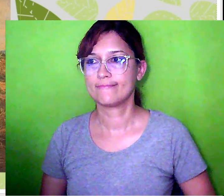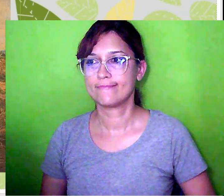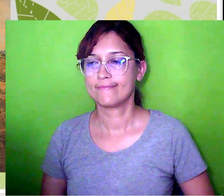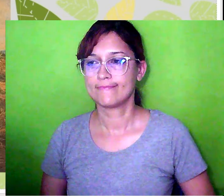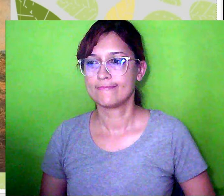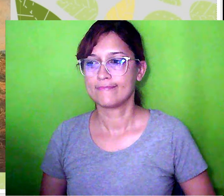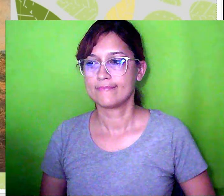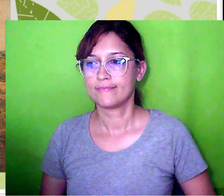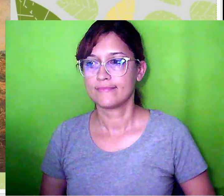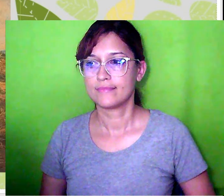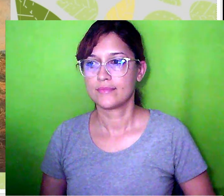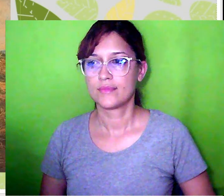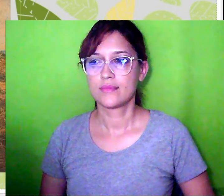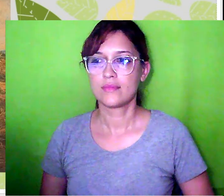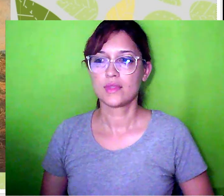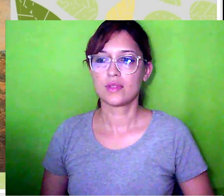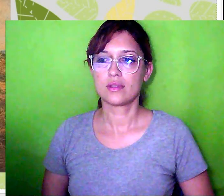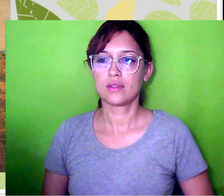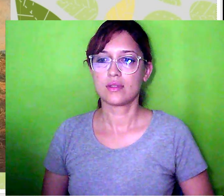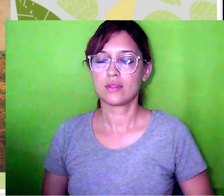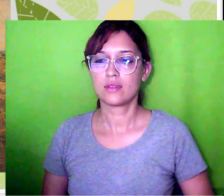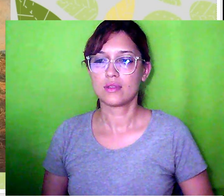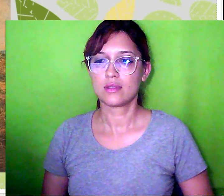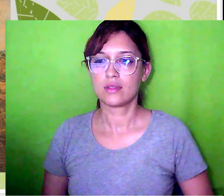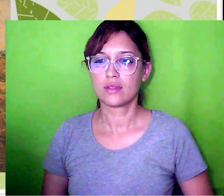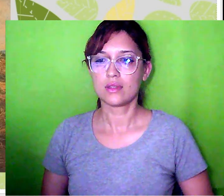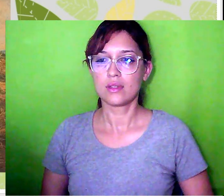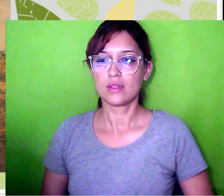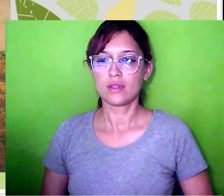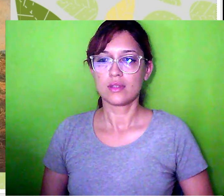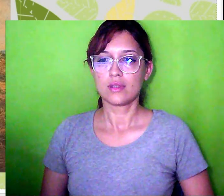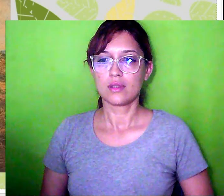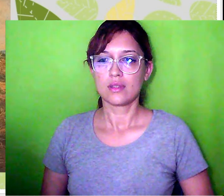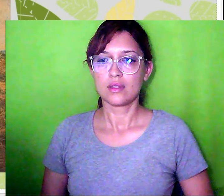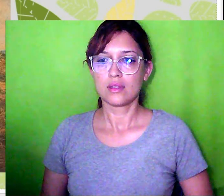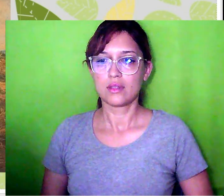E isso acabou gerando várias guerras.